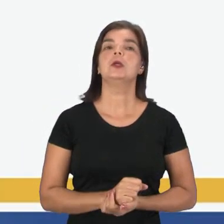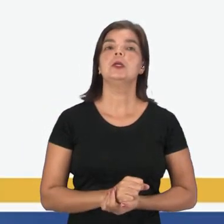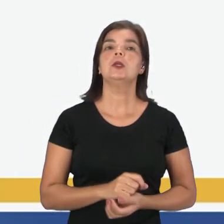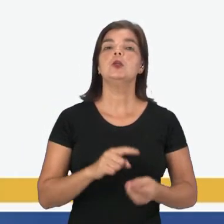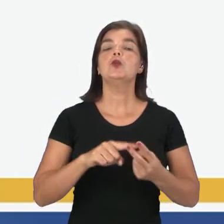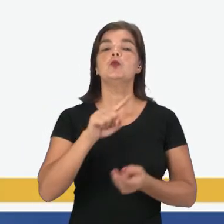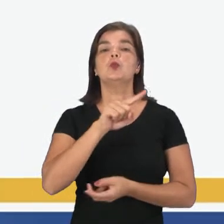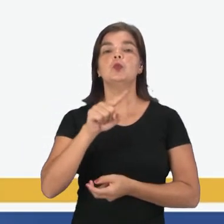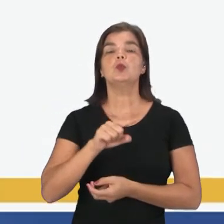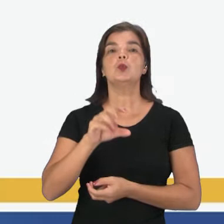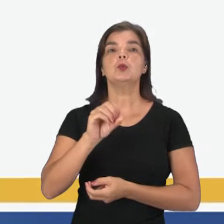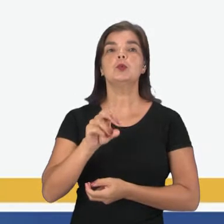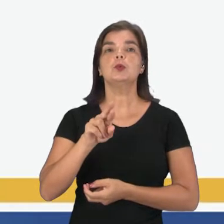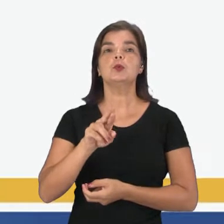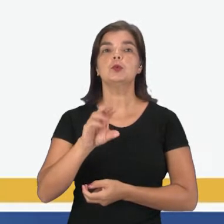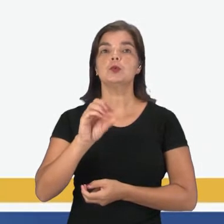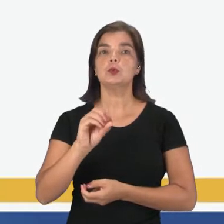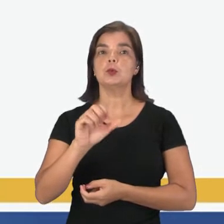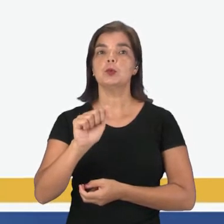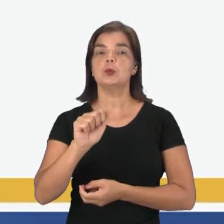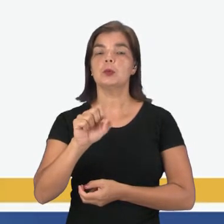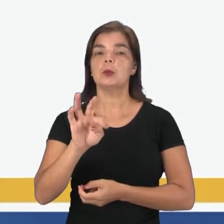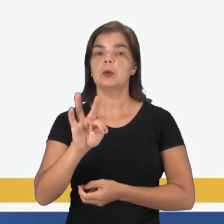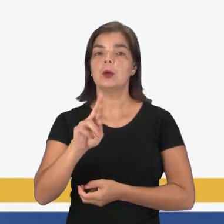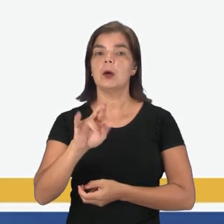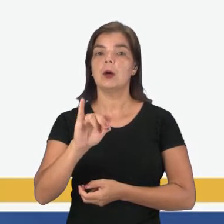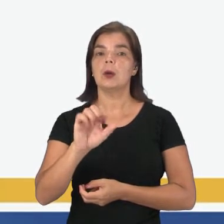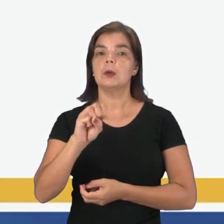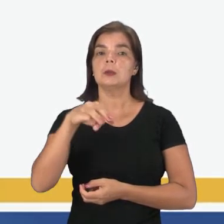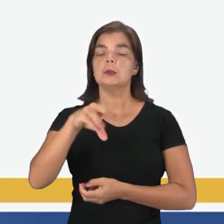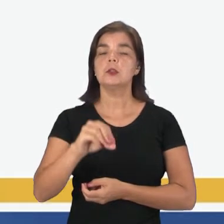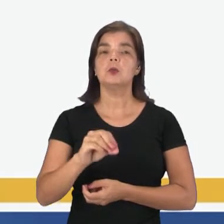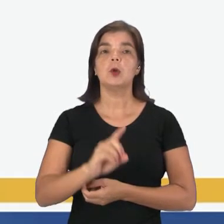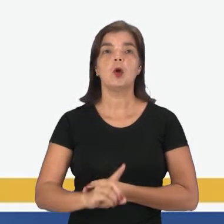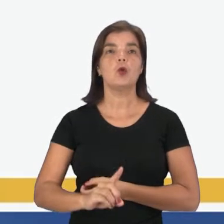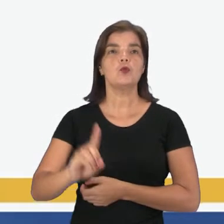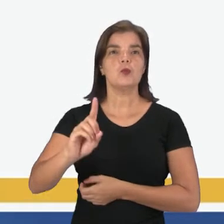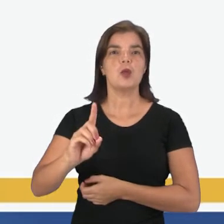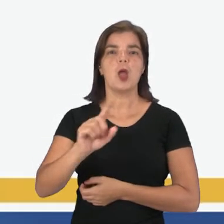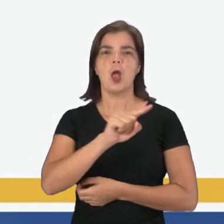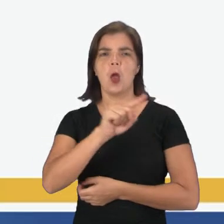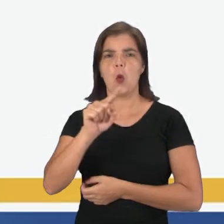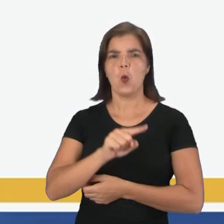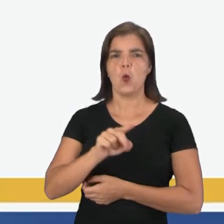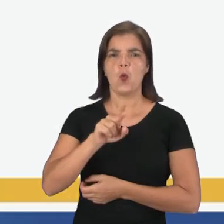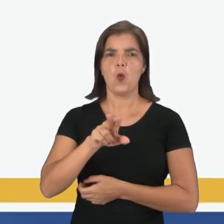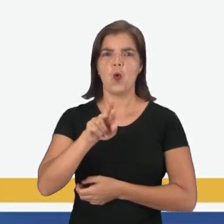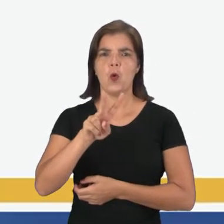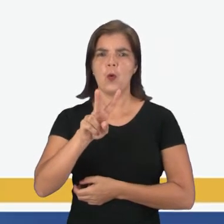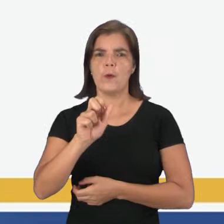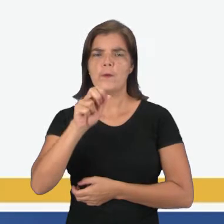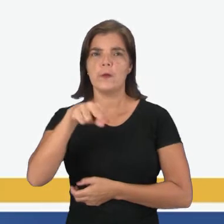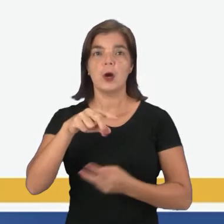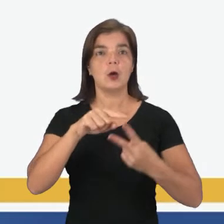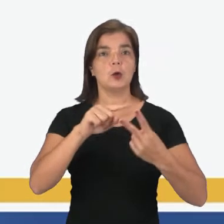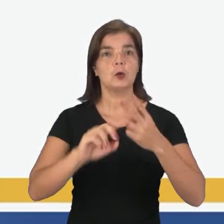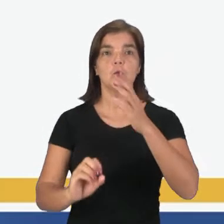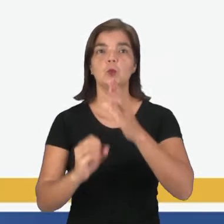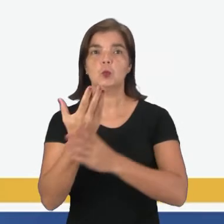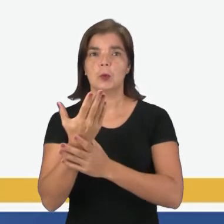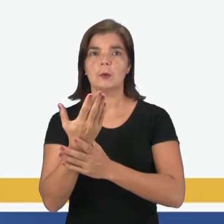uma religião dualista. E no zoroastrismo, o deus deles é Zurvan, que criou